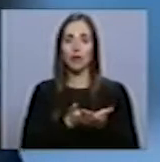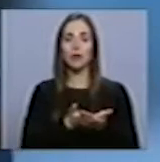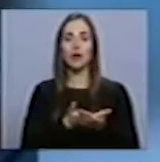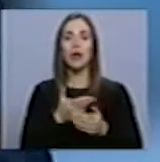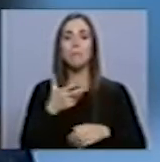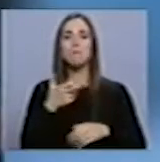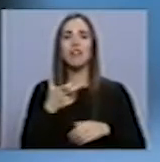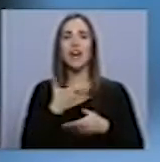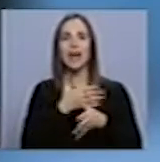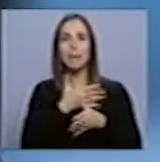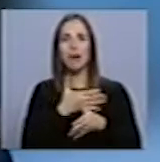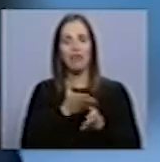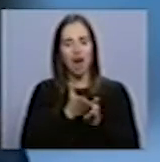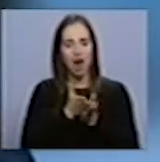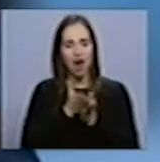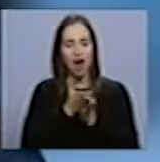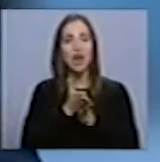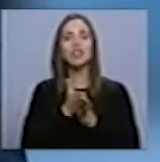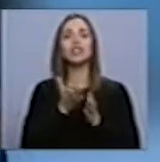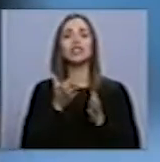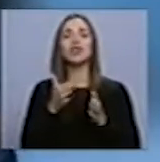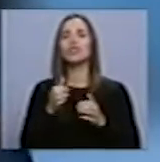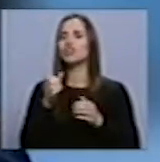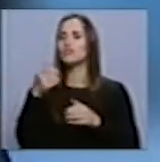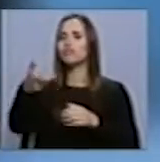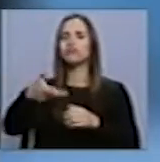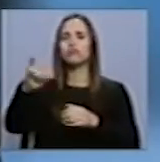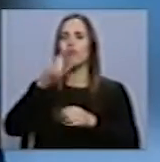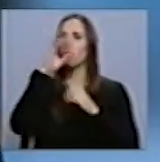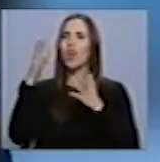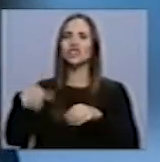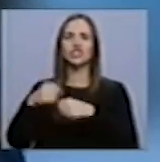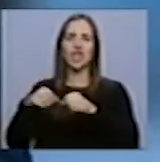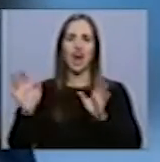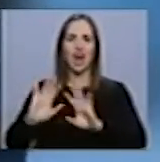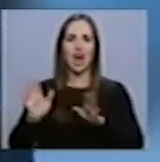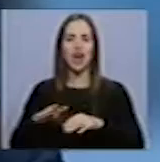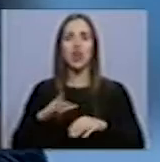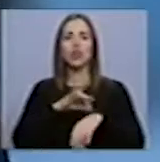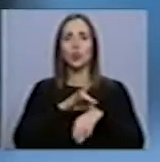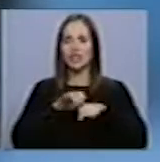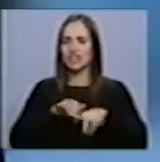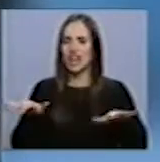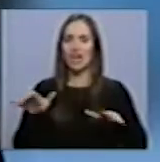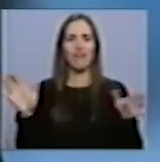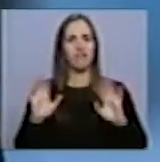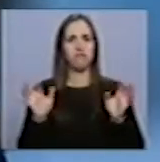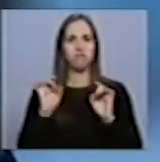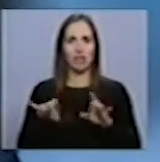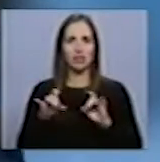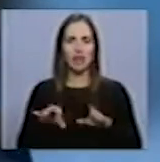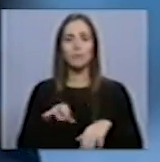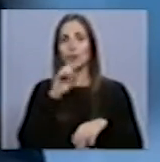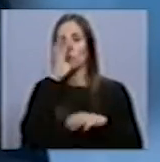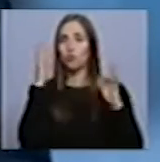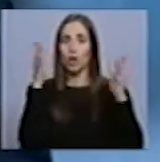queimava evitar que elas tragam na primeira floresta evitar a propagação das pragas e doenças e permitir uma função muito mais